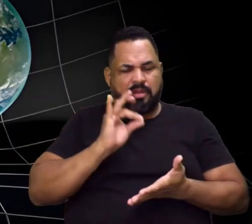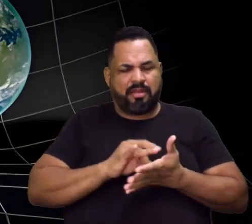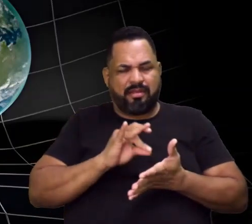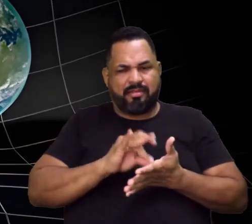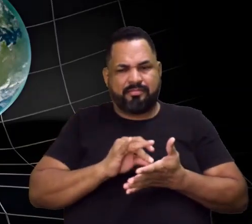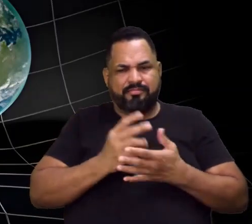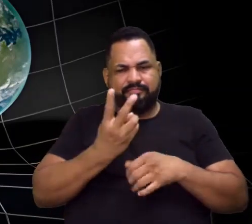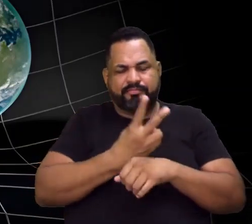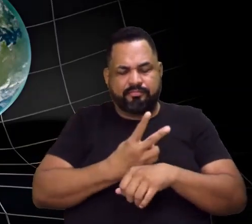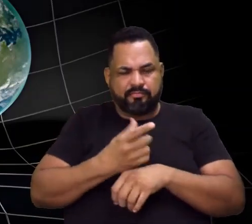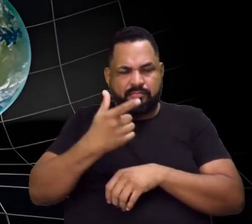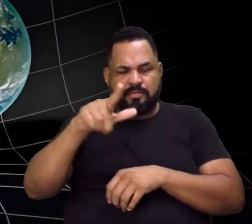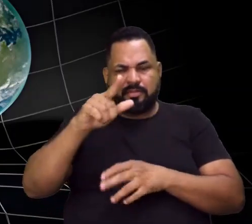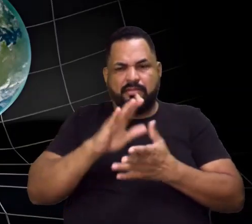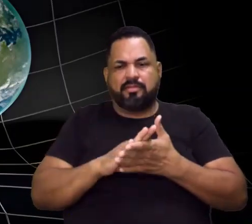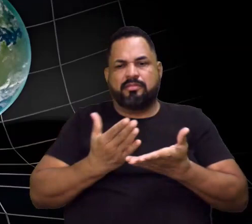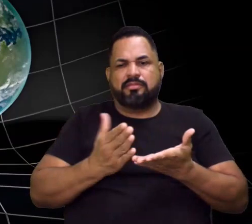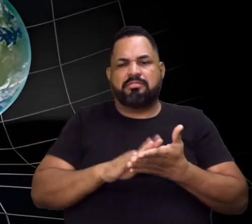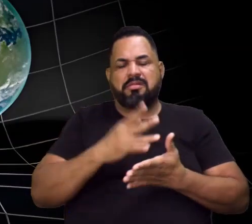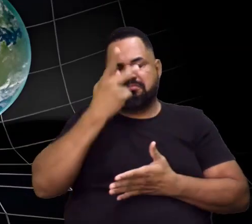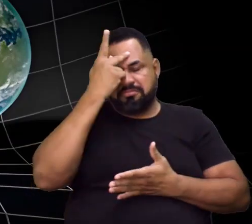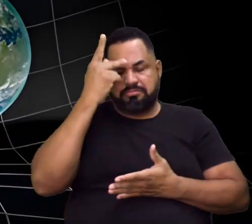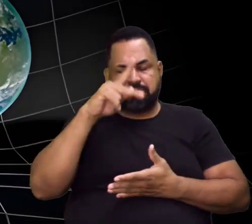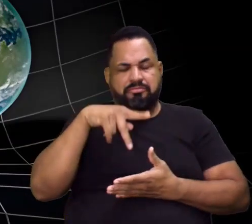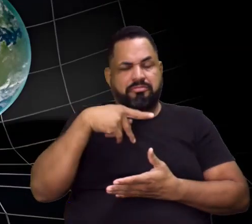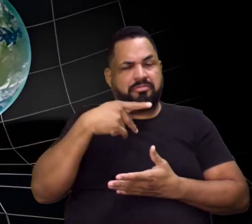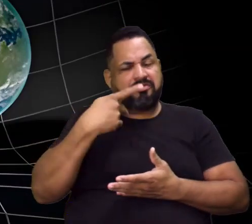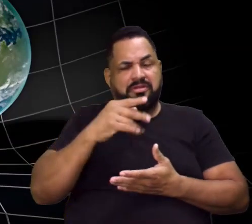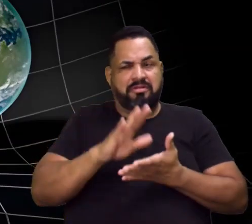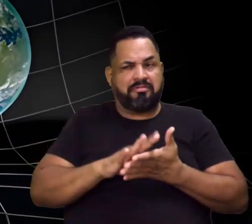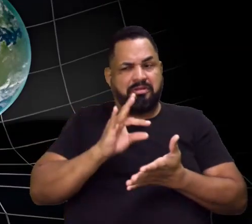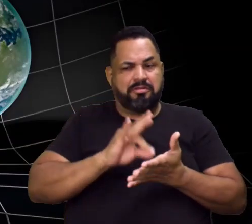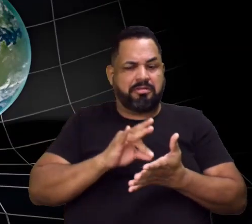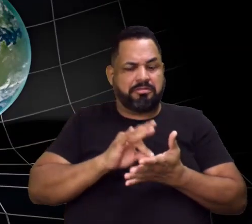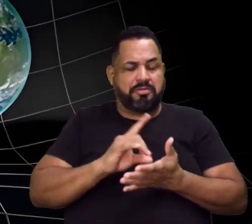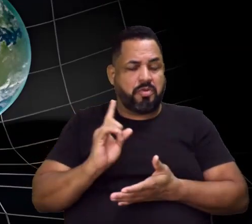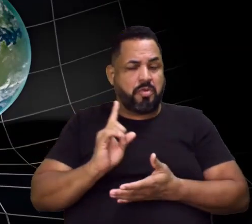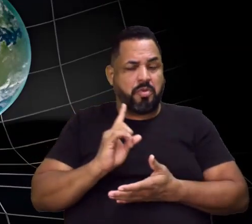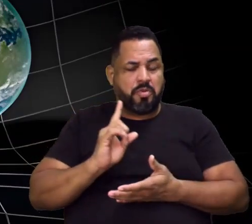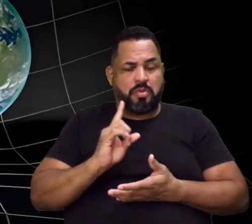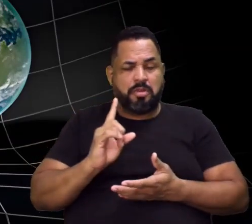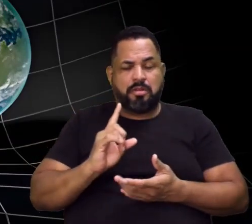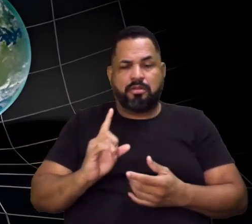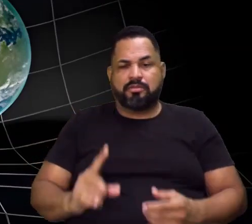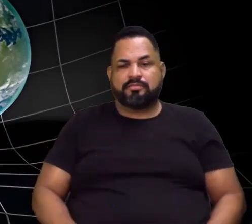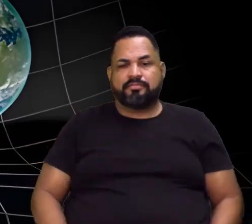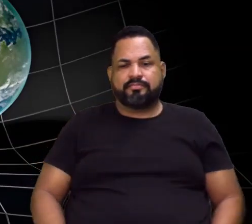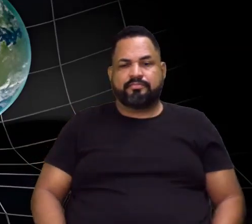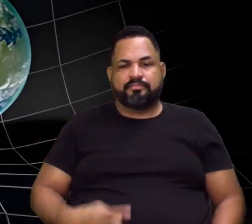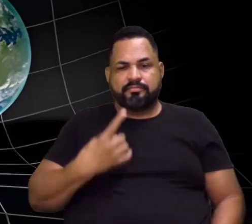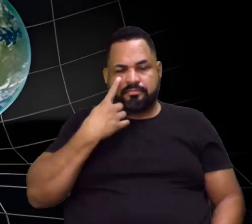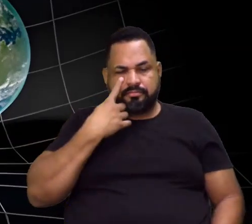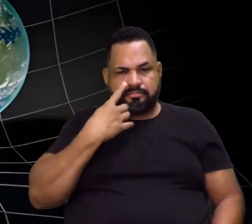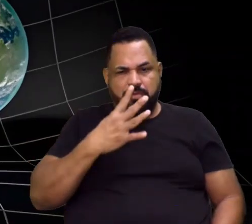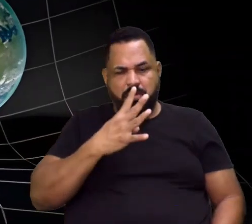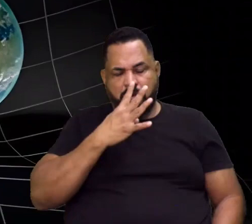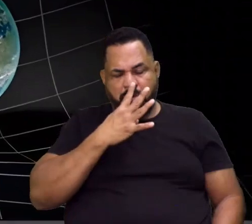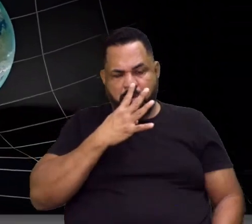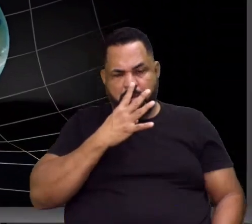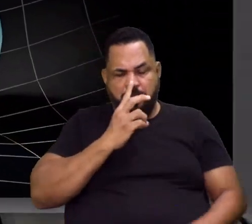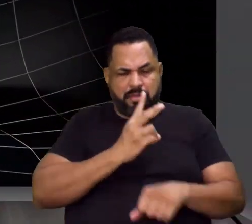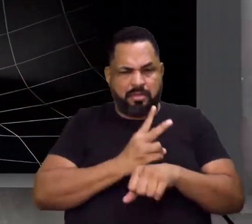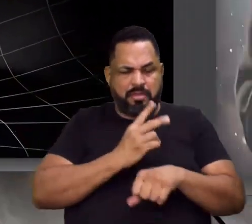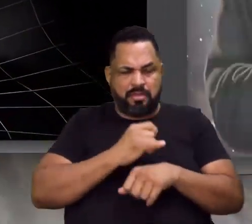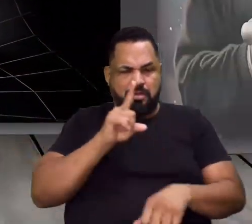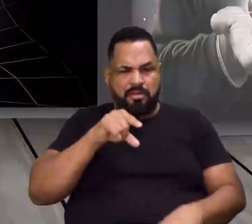que é verdade Procure em outros alguém vai dizer se é ou não ok então olha bem assisto esses vídeos